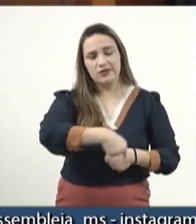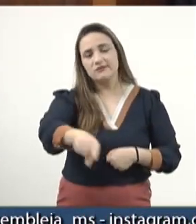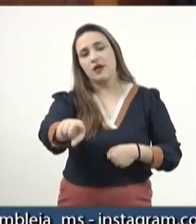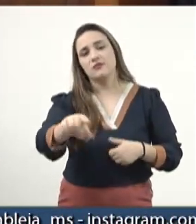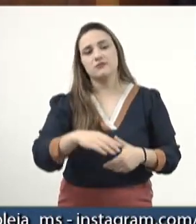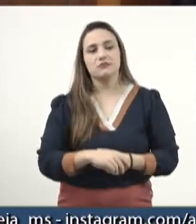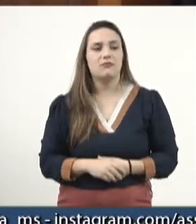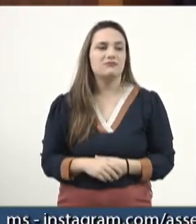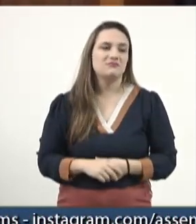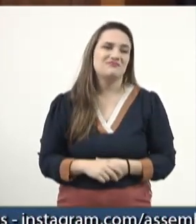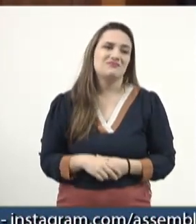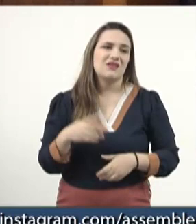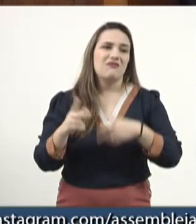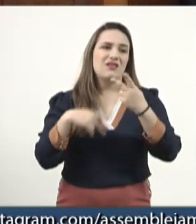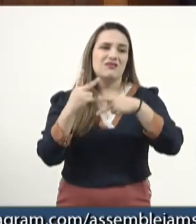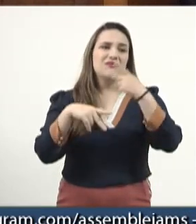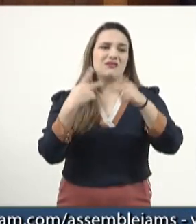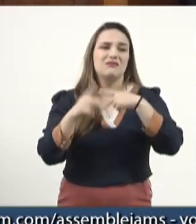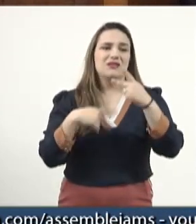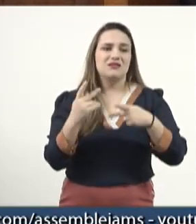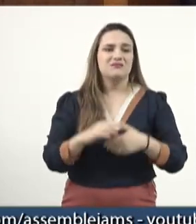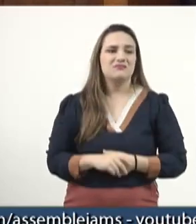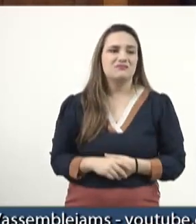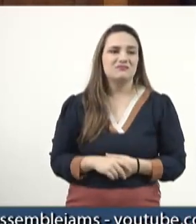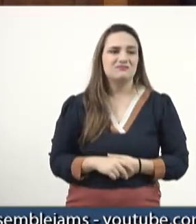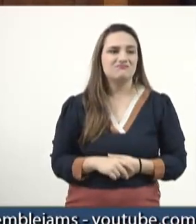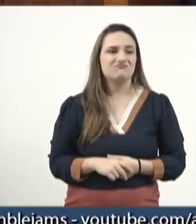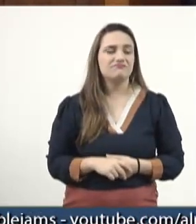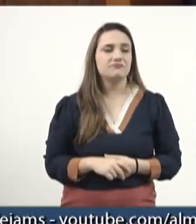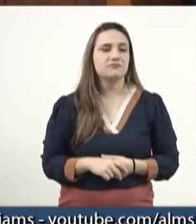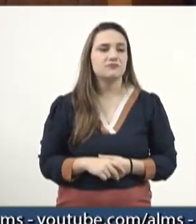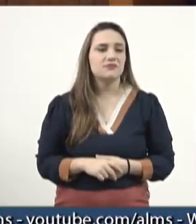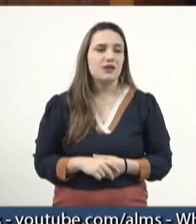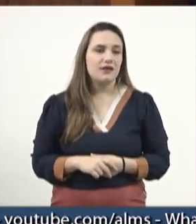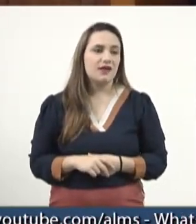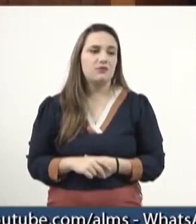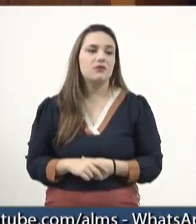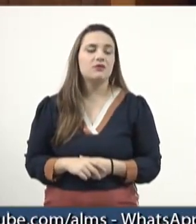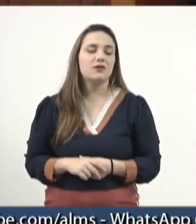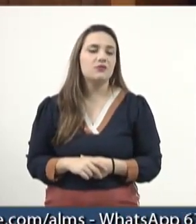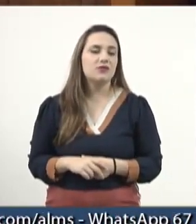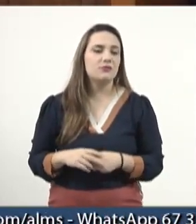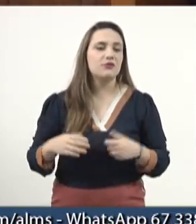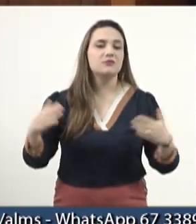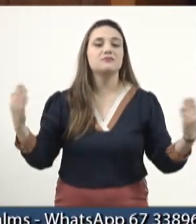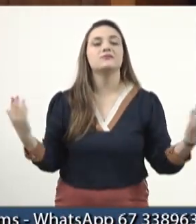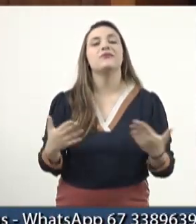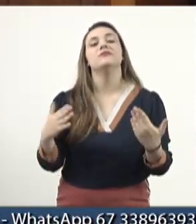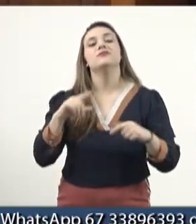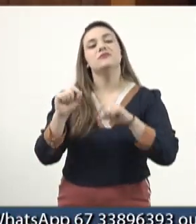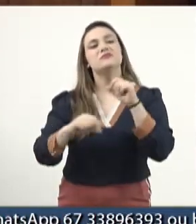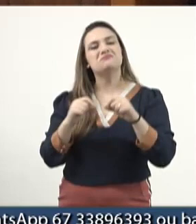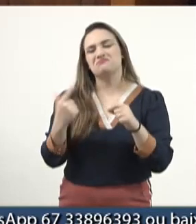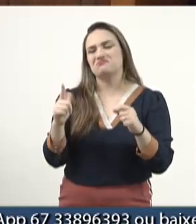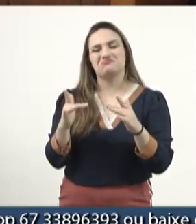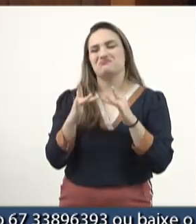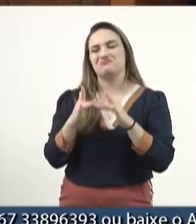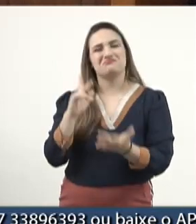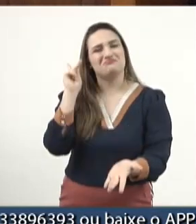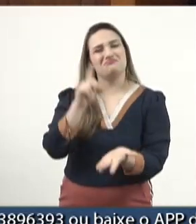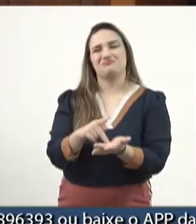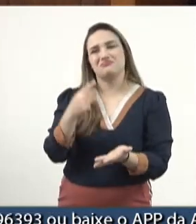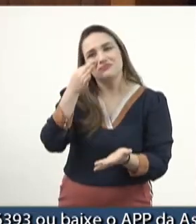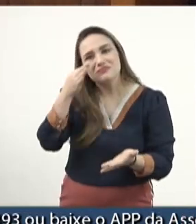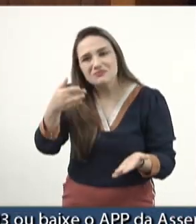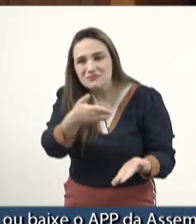Então, assim, um discurso que não tinha uma conexão com a realidade, com a vida